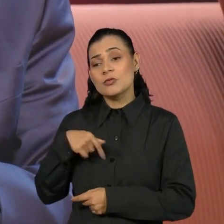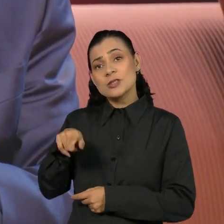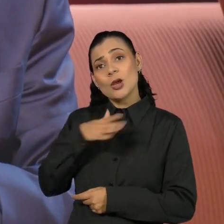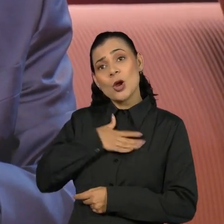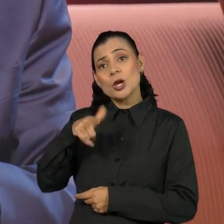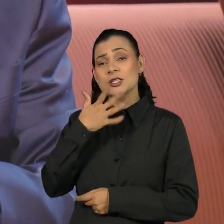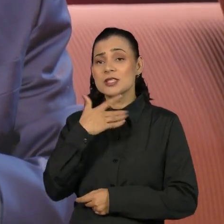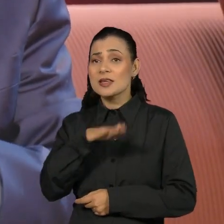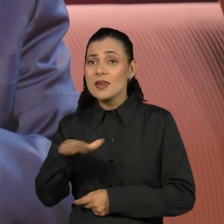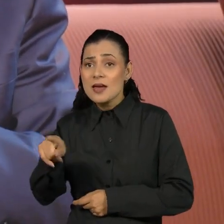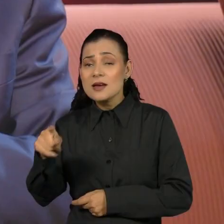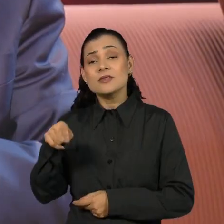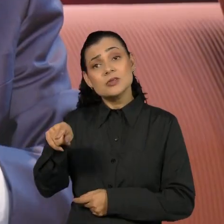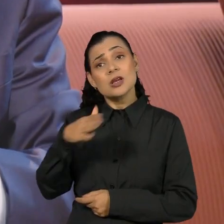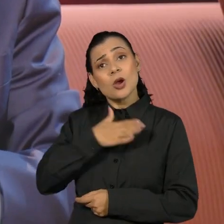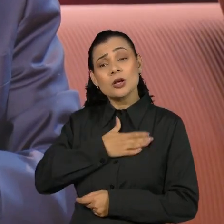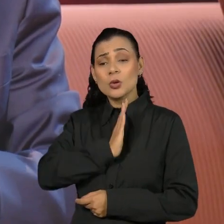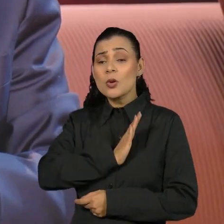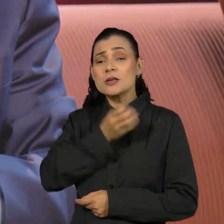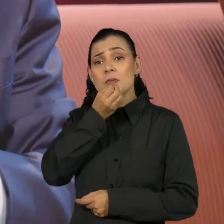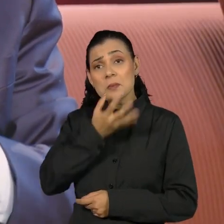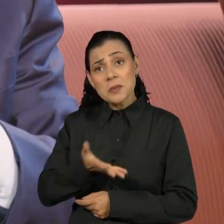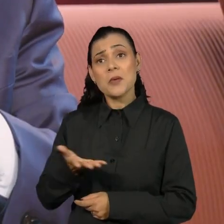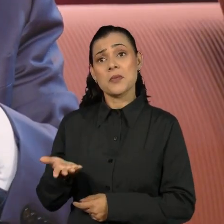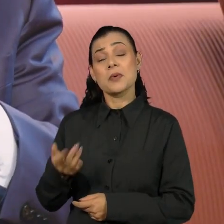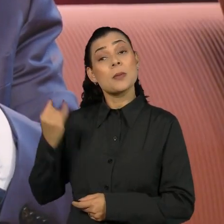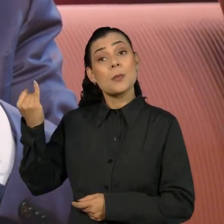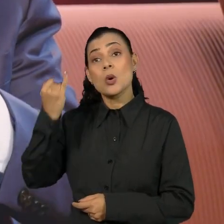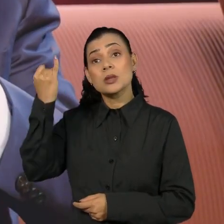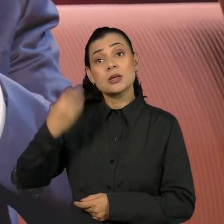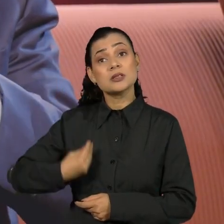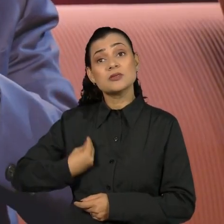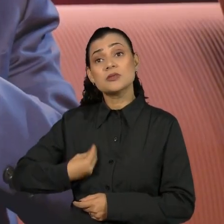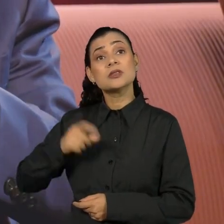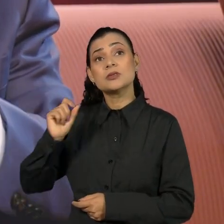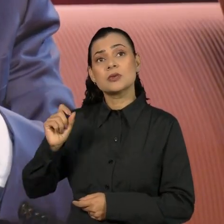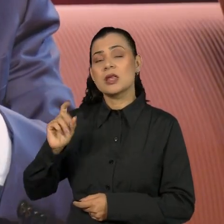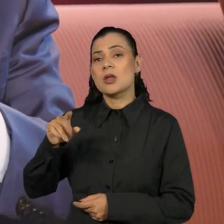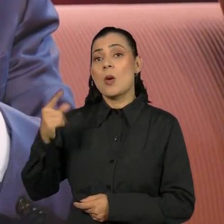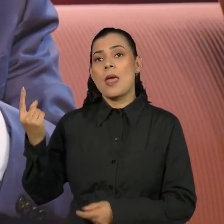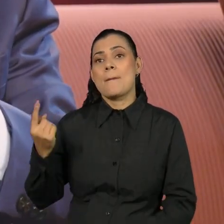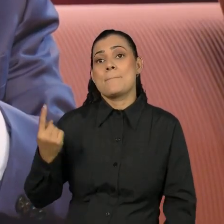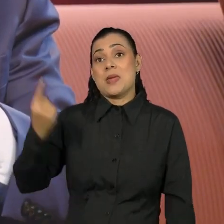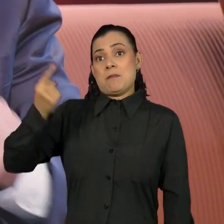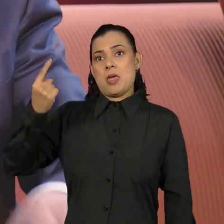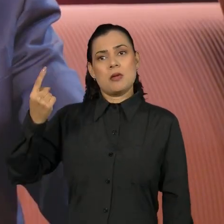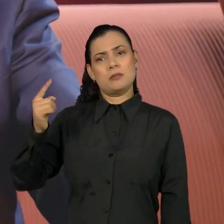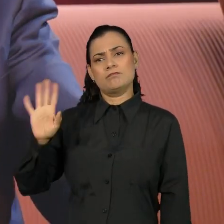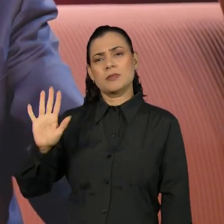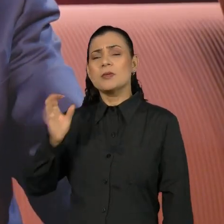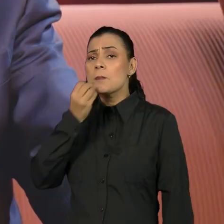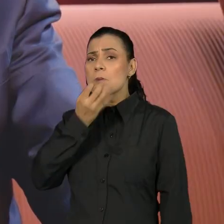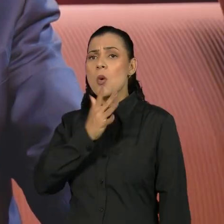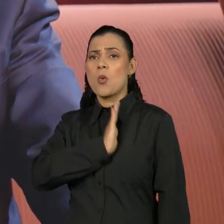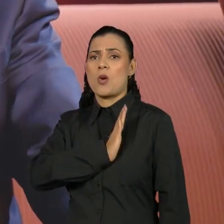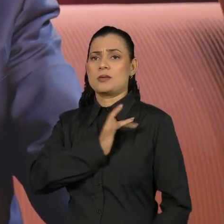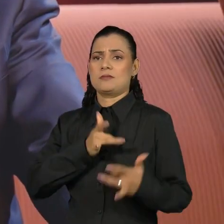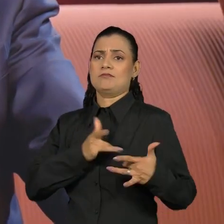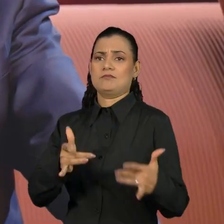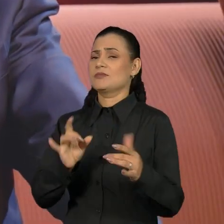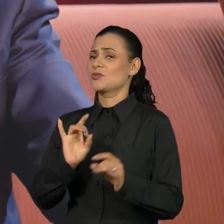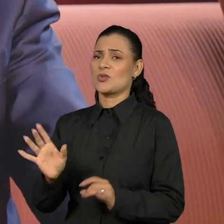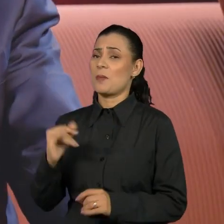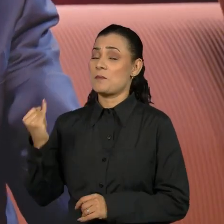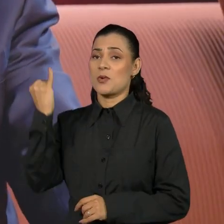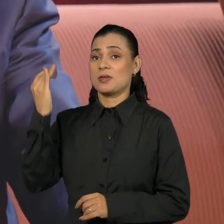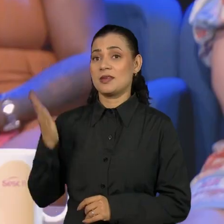de criança. Então guarde o seguinte, importante na vida não é ser o primeiro, é ser bom. Isso